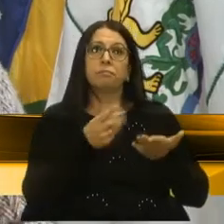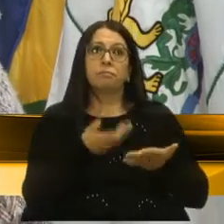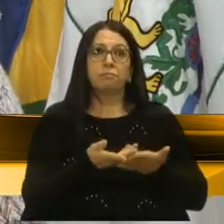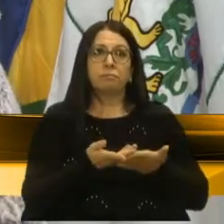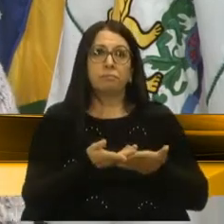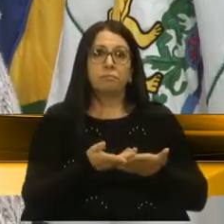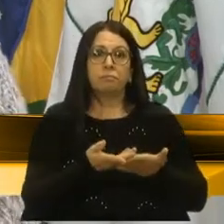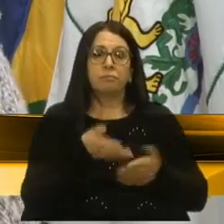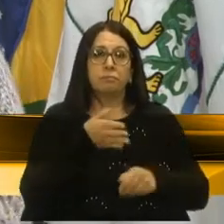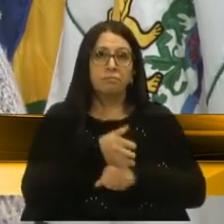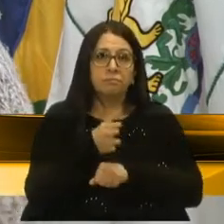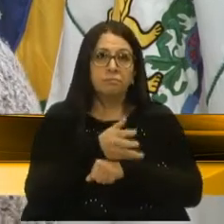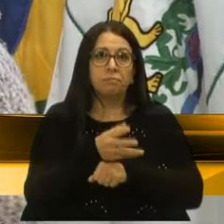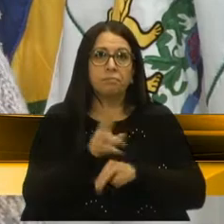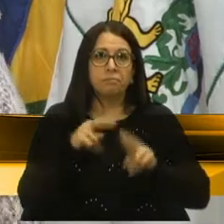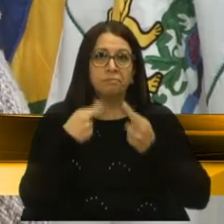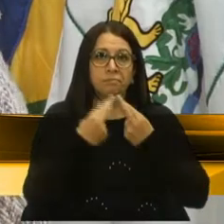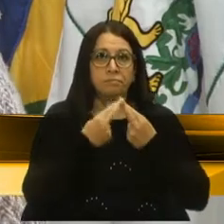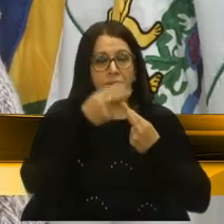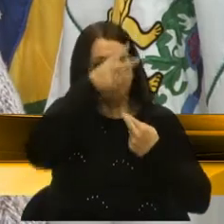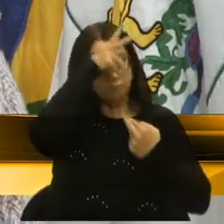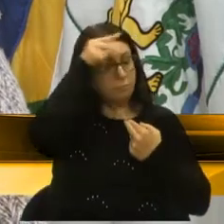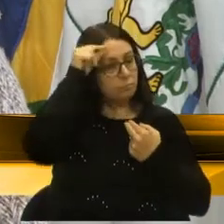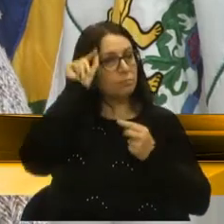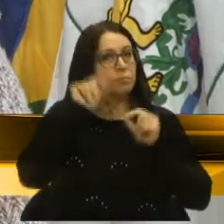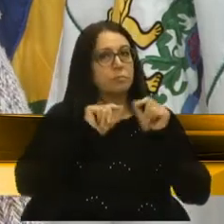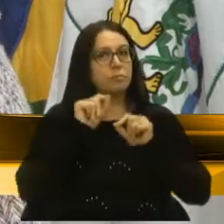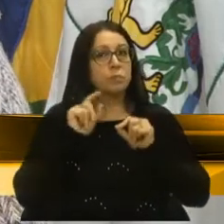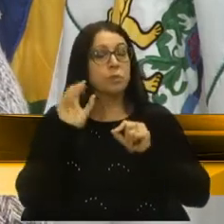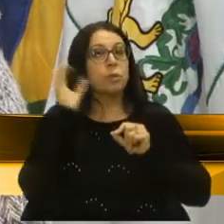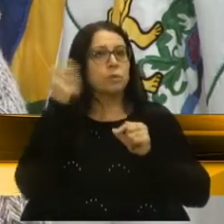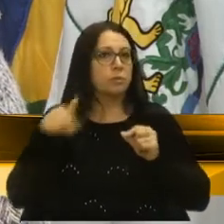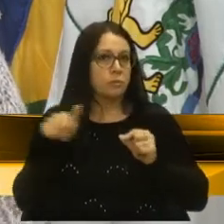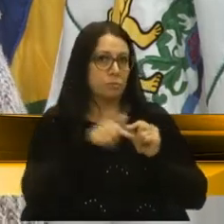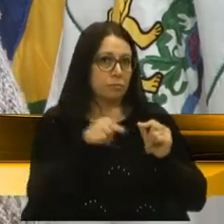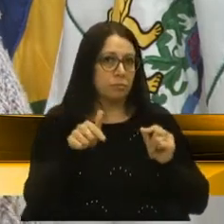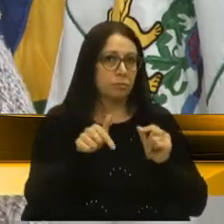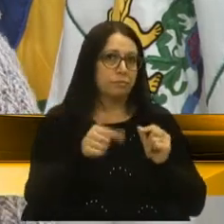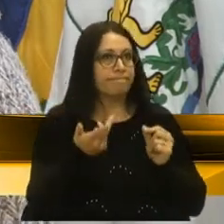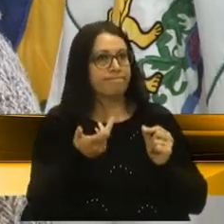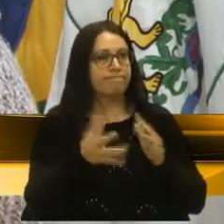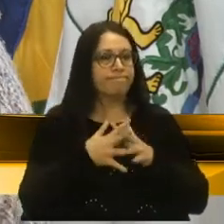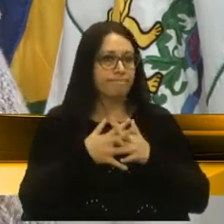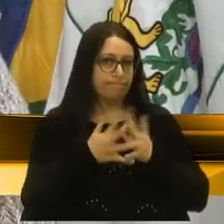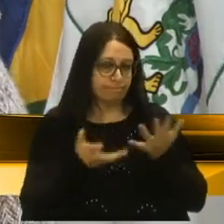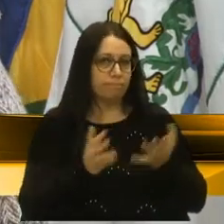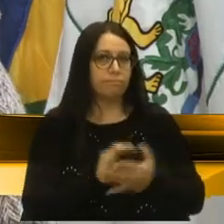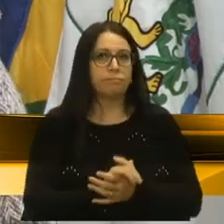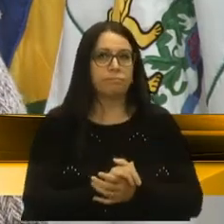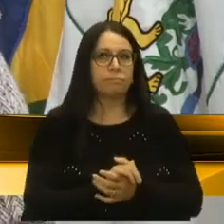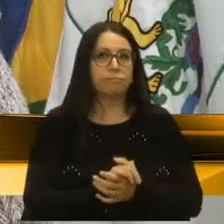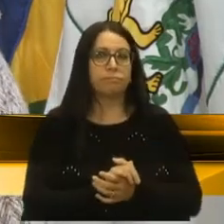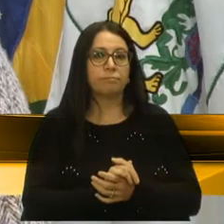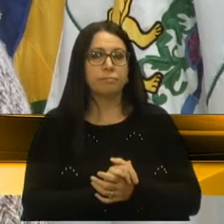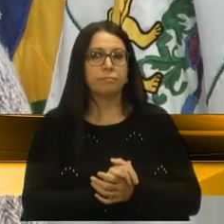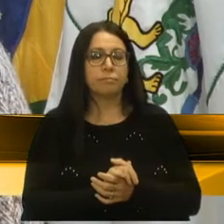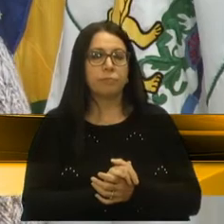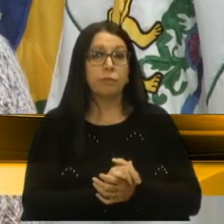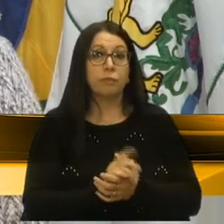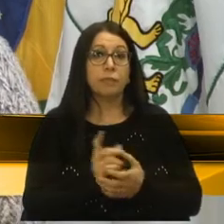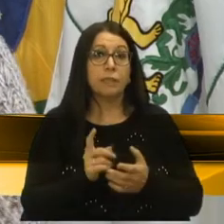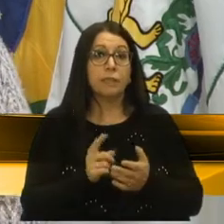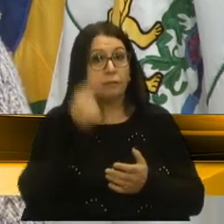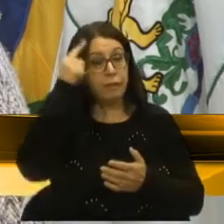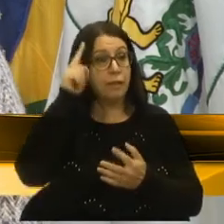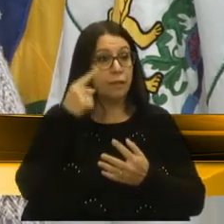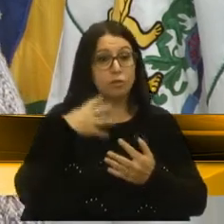da participação, das audiências públicas, que, em função da situação atual, fica um pouco comprometida, ou vai ter que se reinventar formas